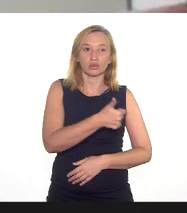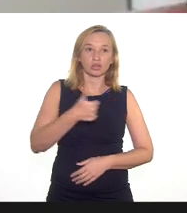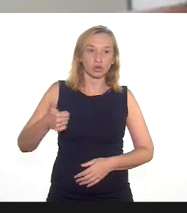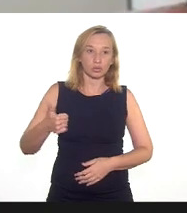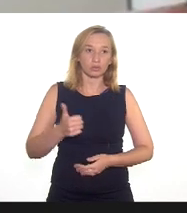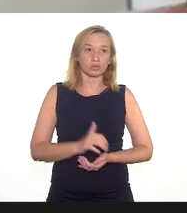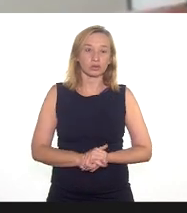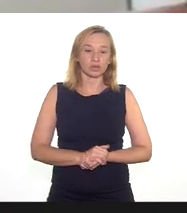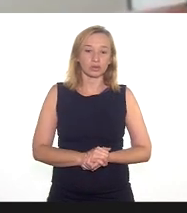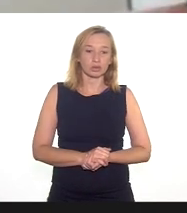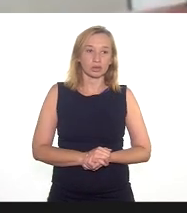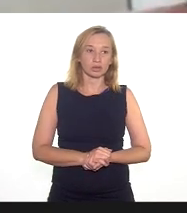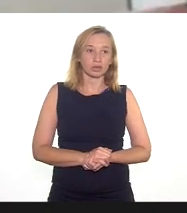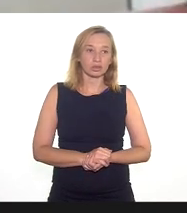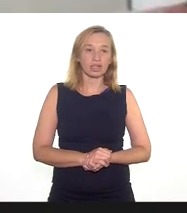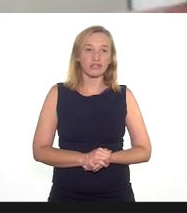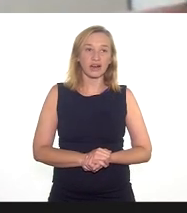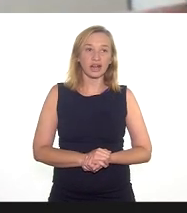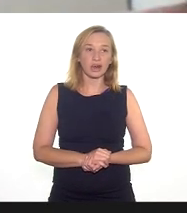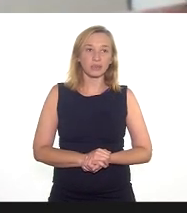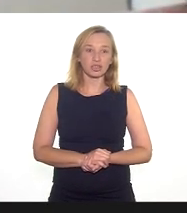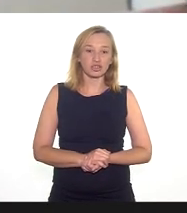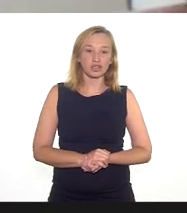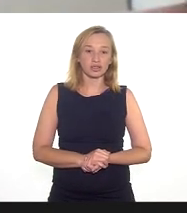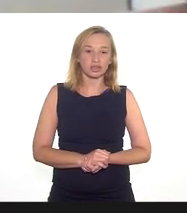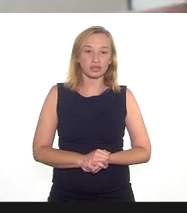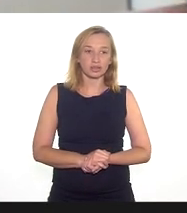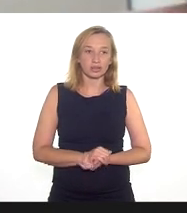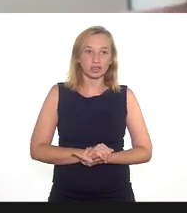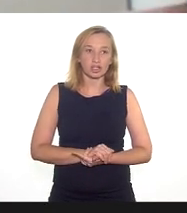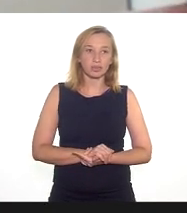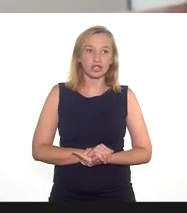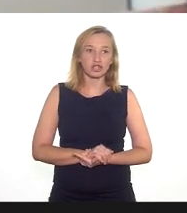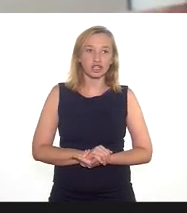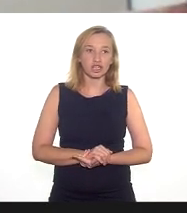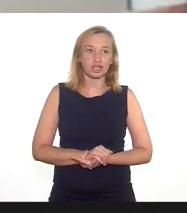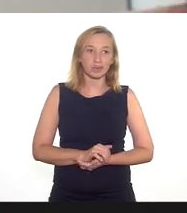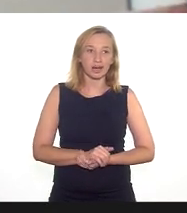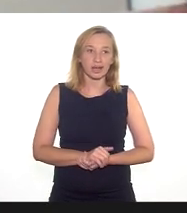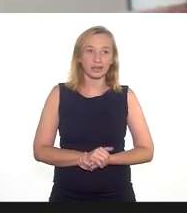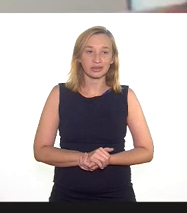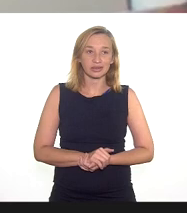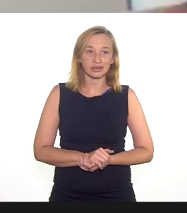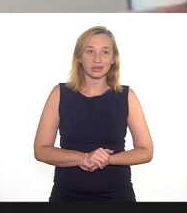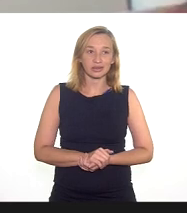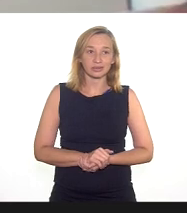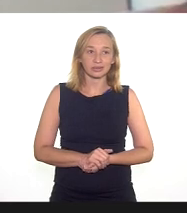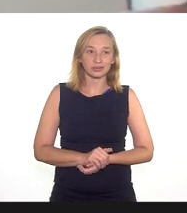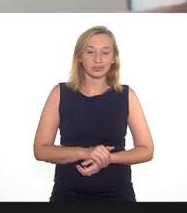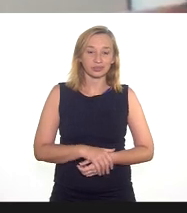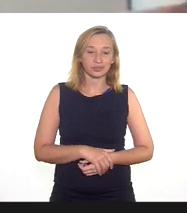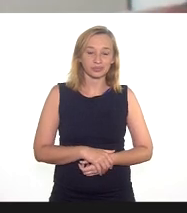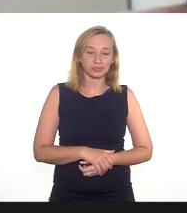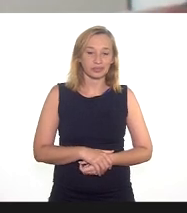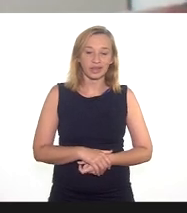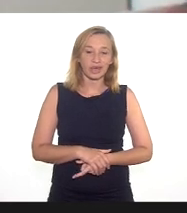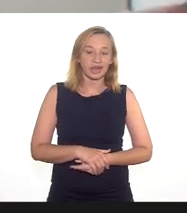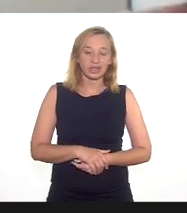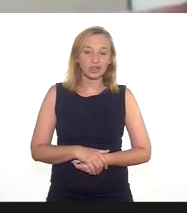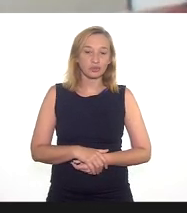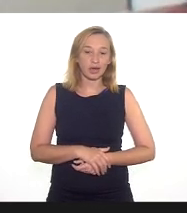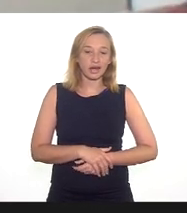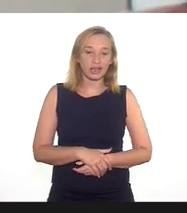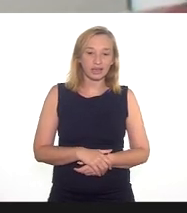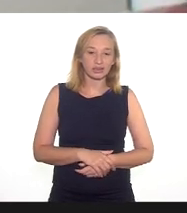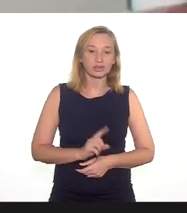2021. Acho que a gente tem uma agenda para ser tocada. Nós vamos trabalhar permanentemente junto à comunidade da FITEC e a sua presidência